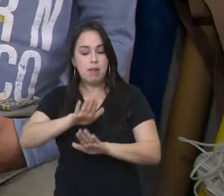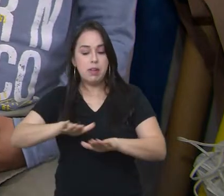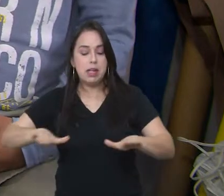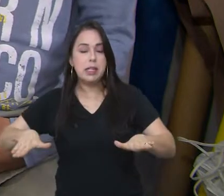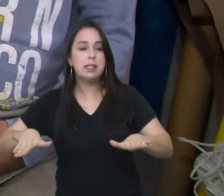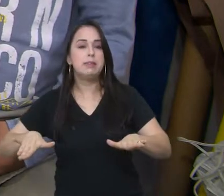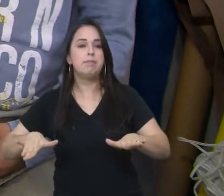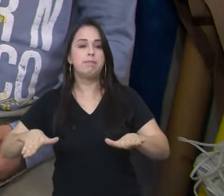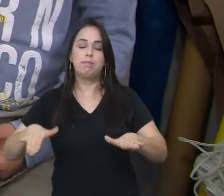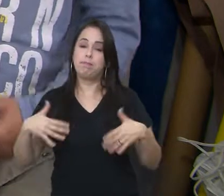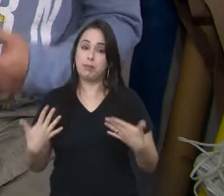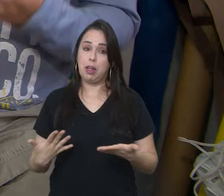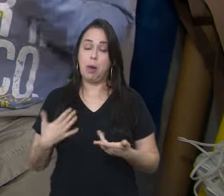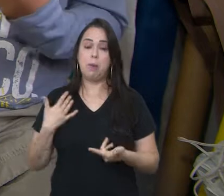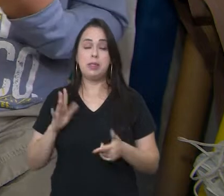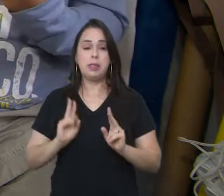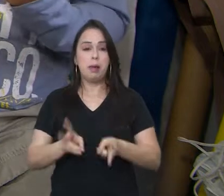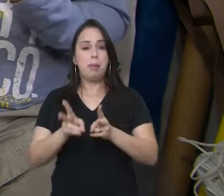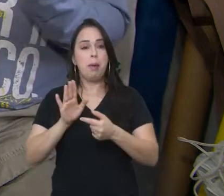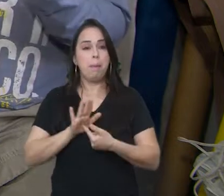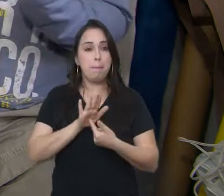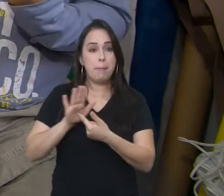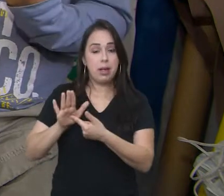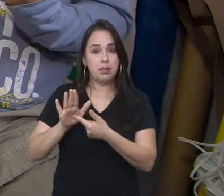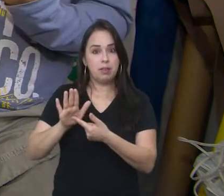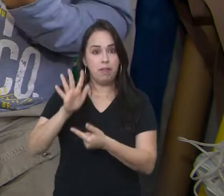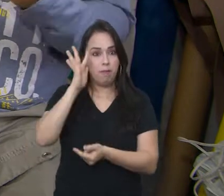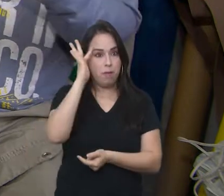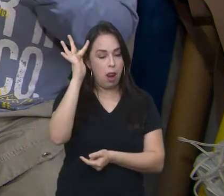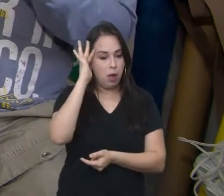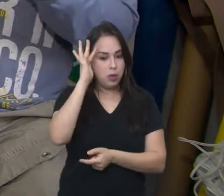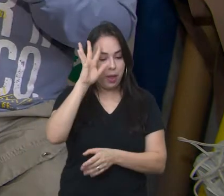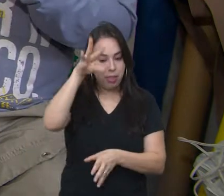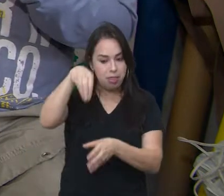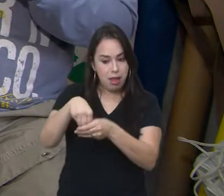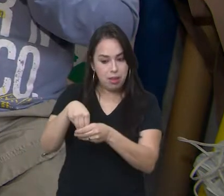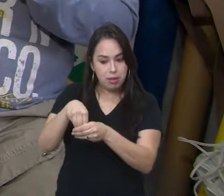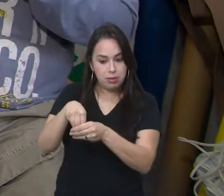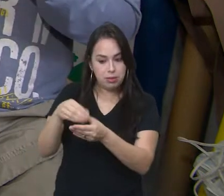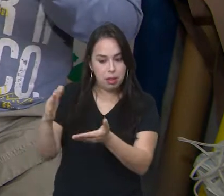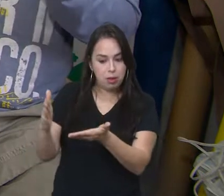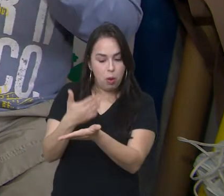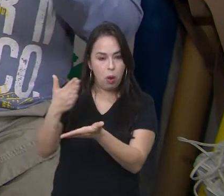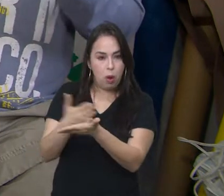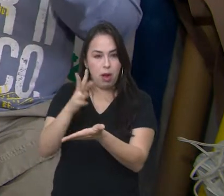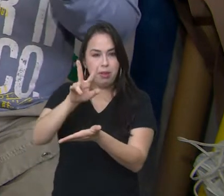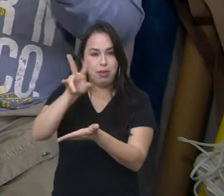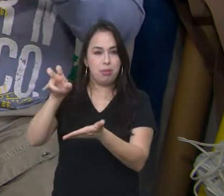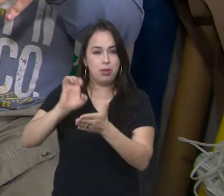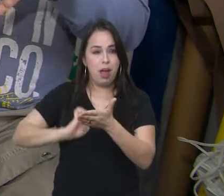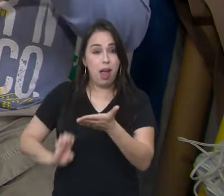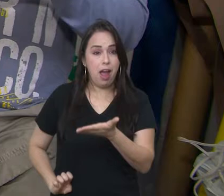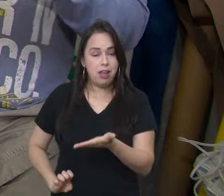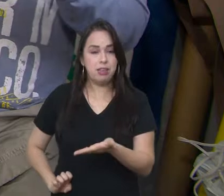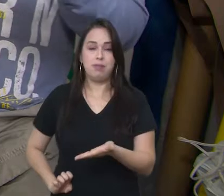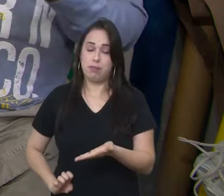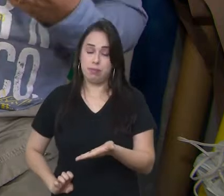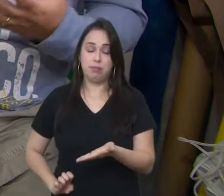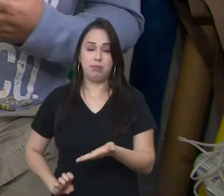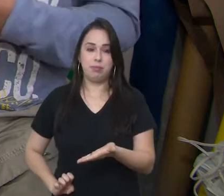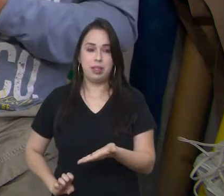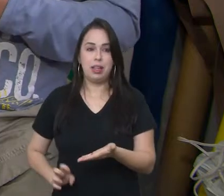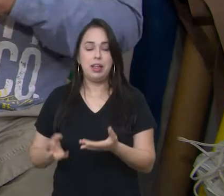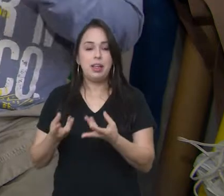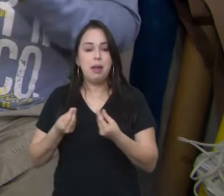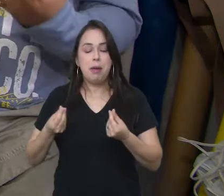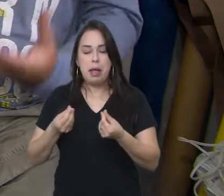eu procuro, nesse sentido, trazer a filosofia dentro, principalmente temas de ética, temas que são